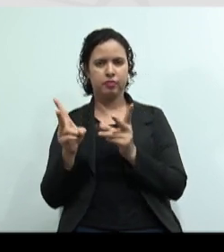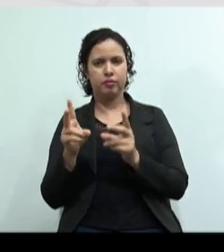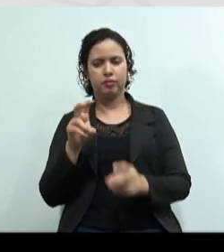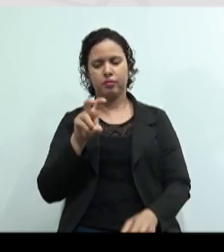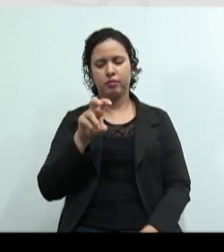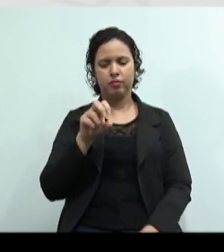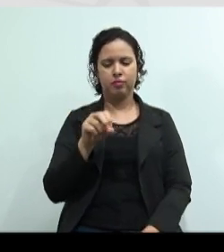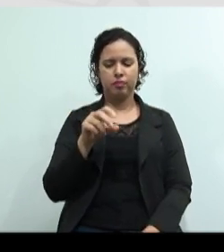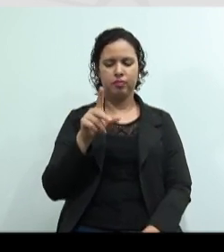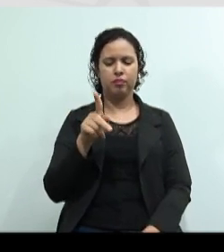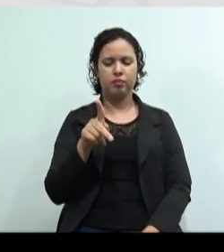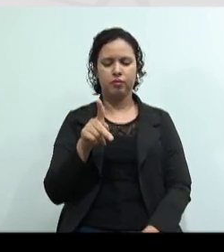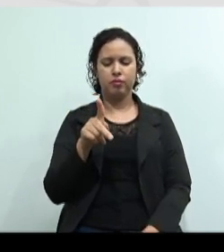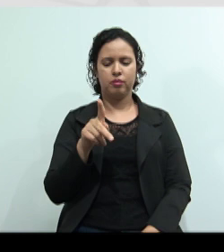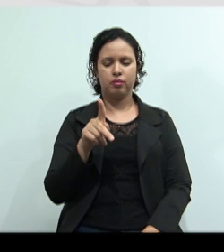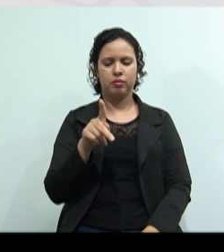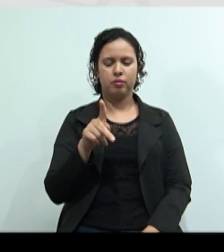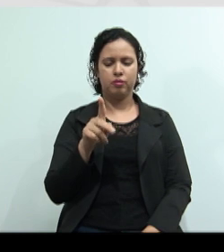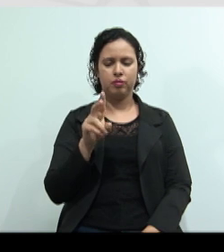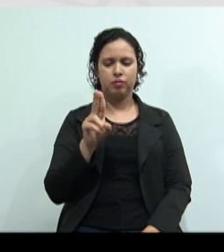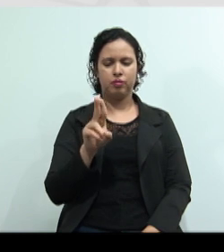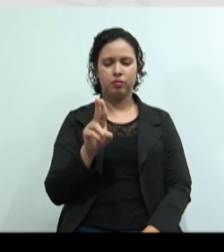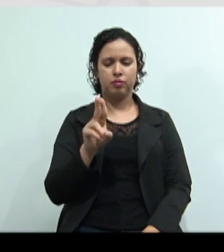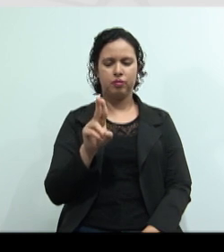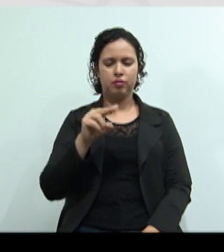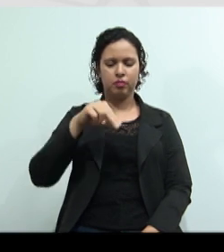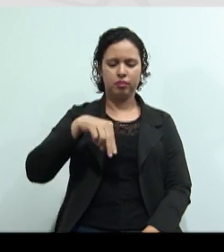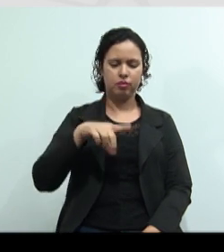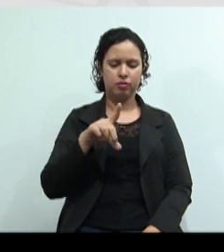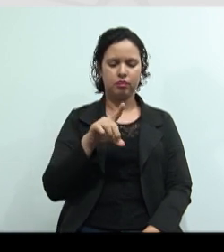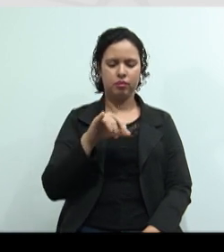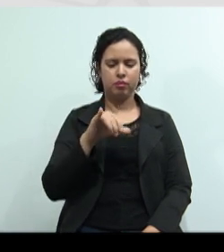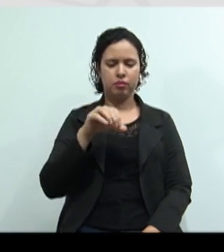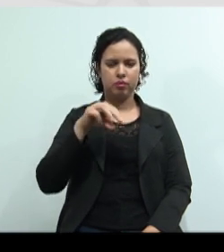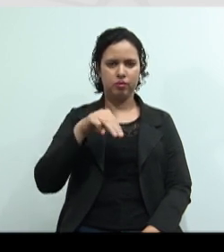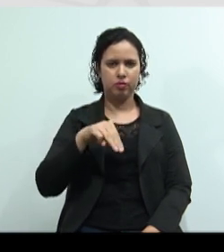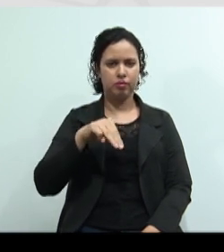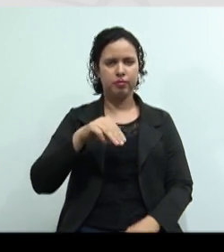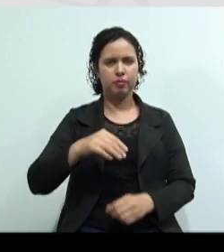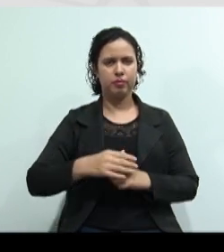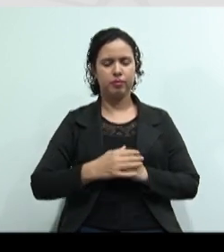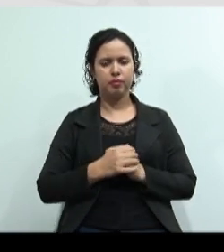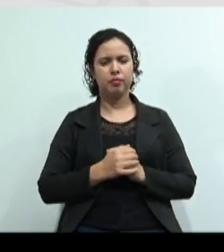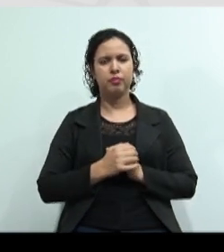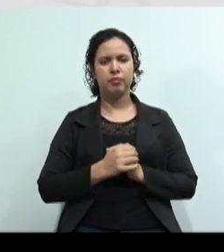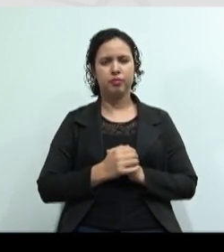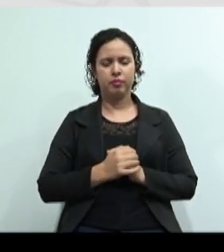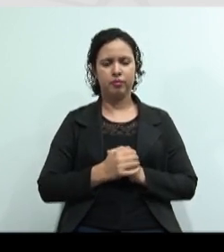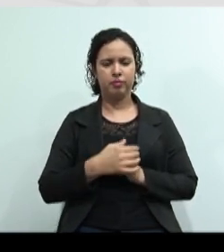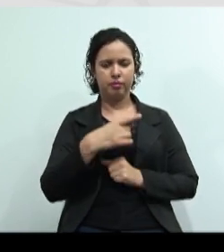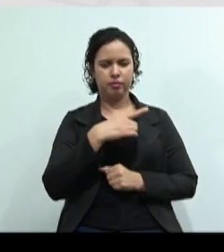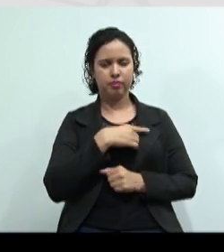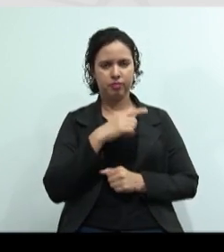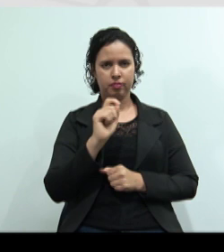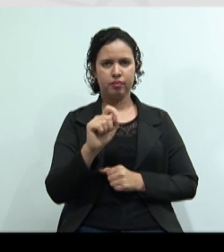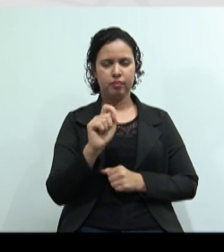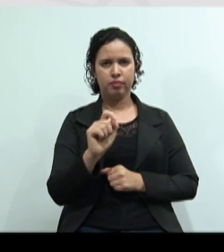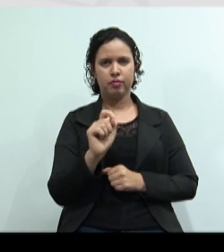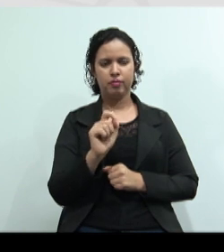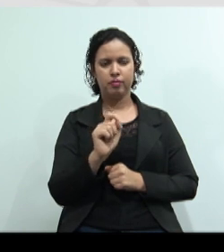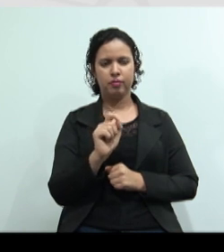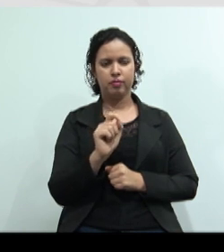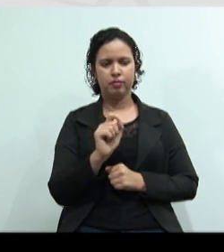Então, precisei tirar do estoque 50 o quê? 50 leite condensado. Então, nós temos aqui